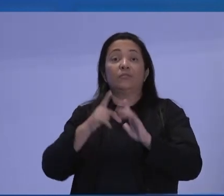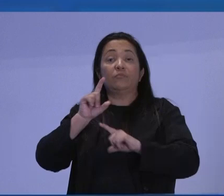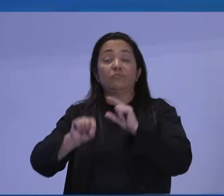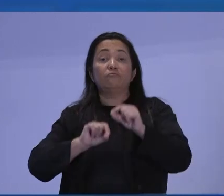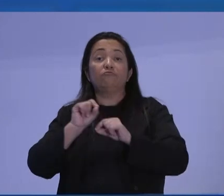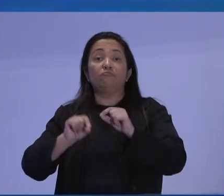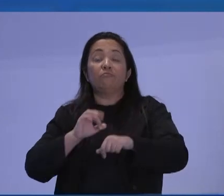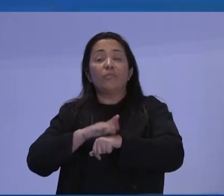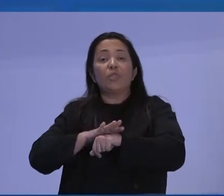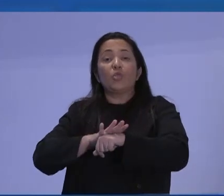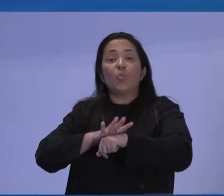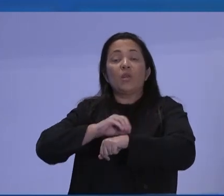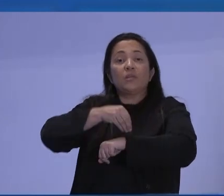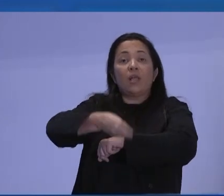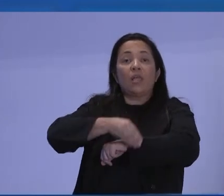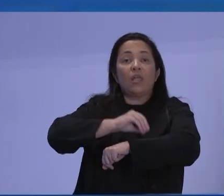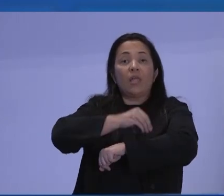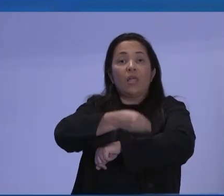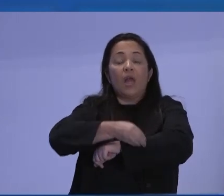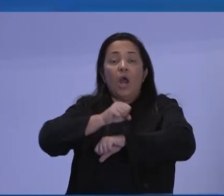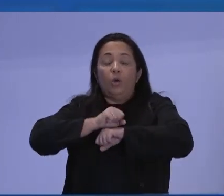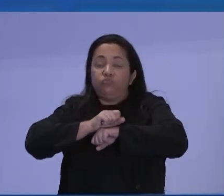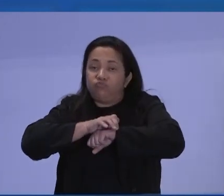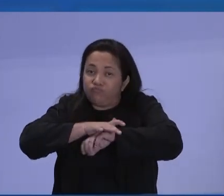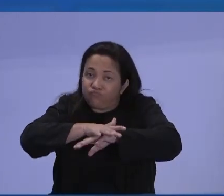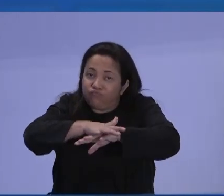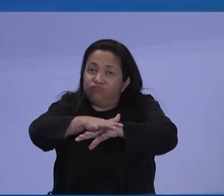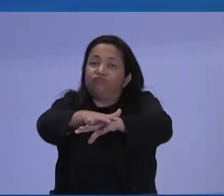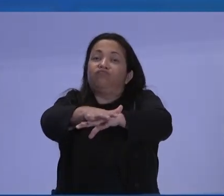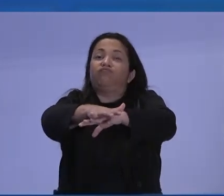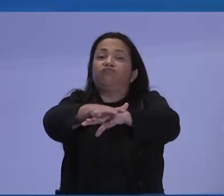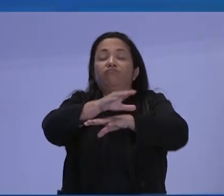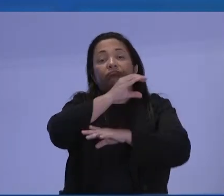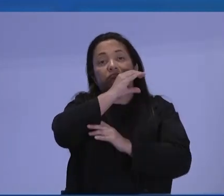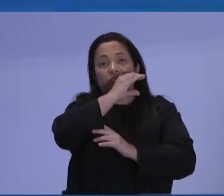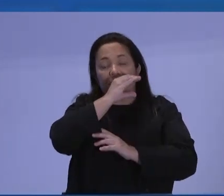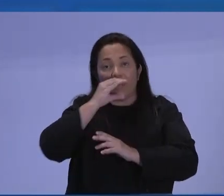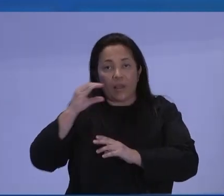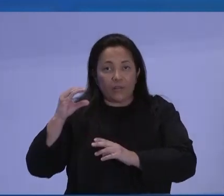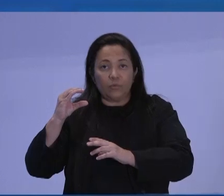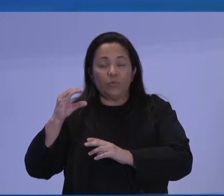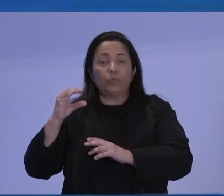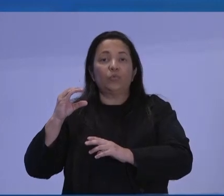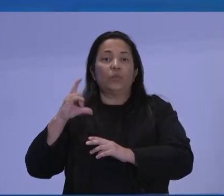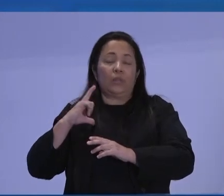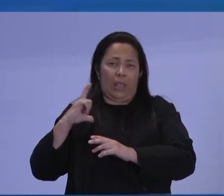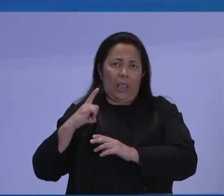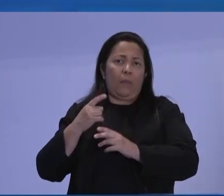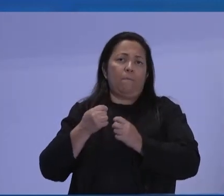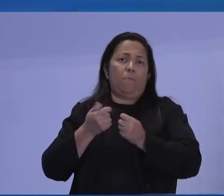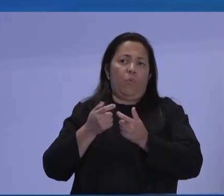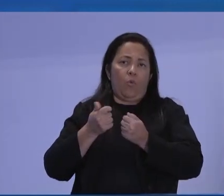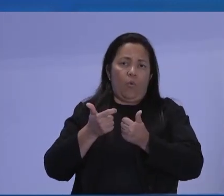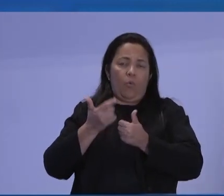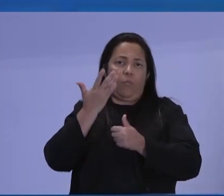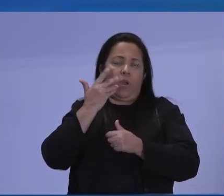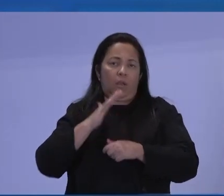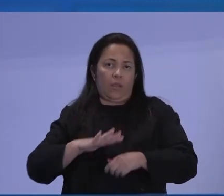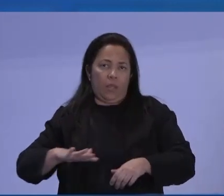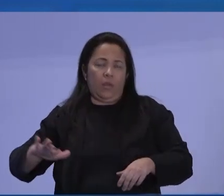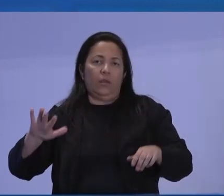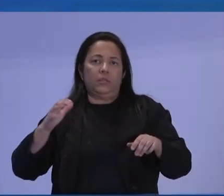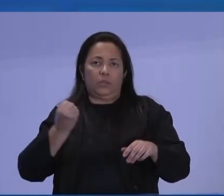da doença, então a gente vê locais em que adultos têm poucos casos, mas crianças têm muito, ou seja, aquele dado de adulto não